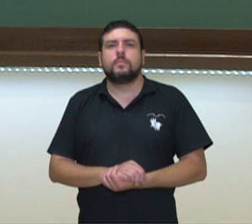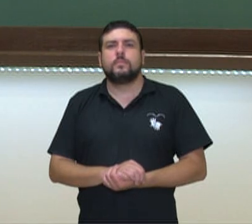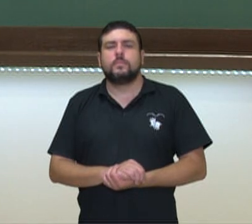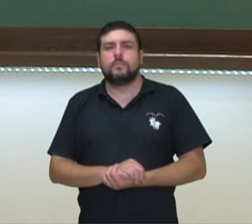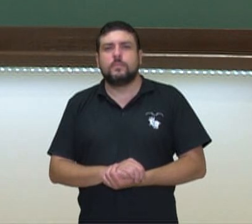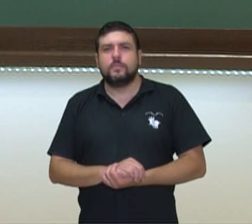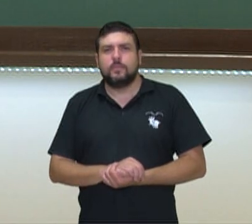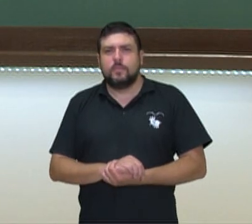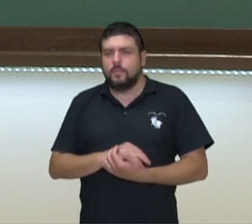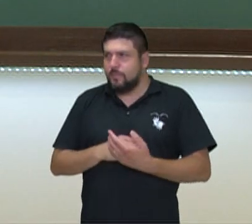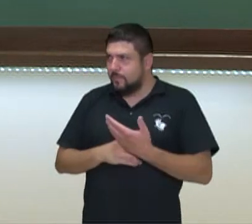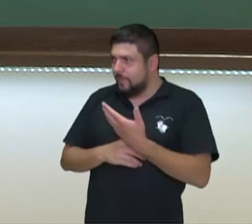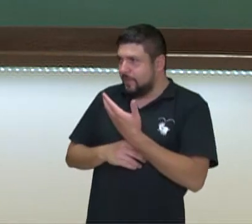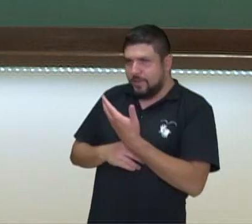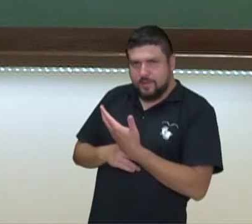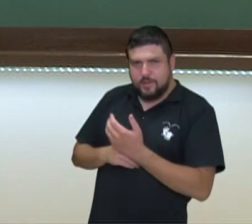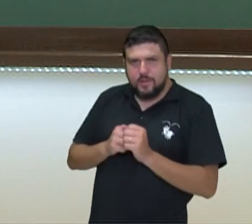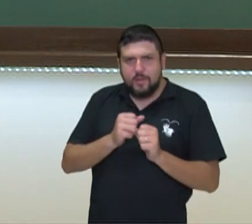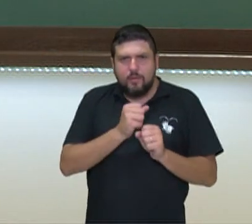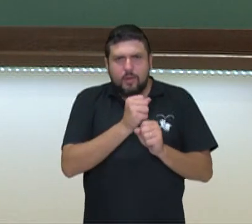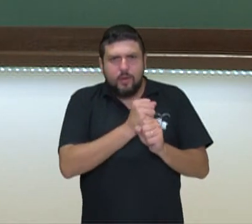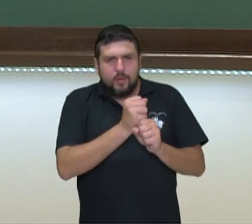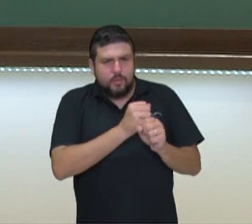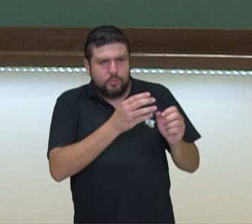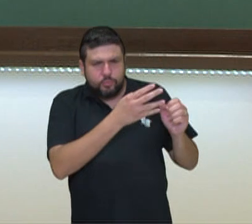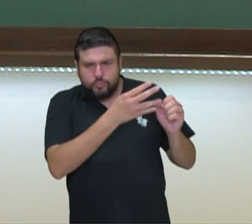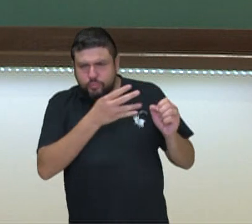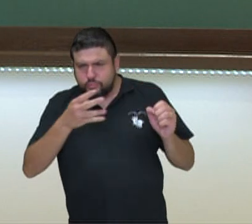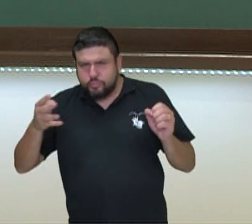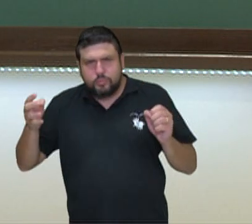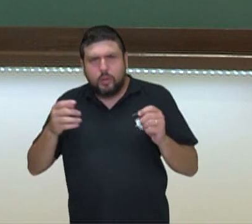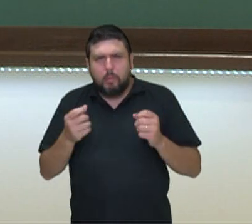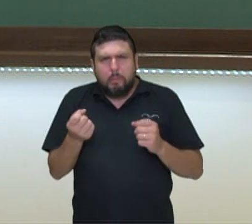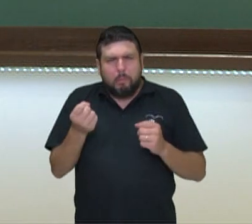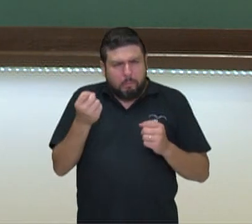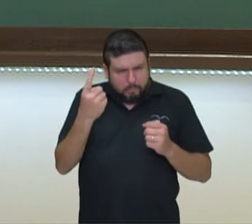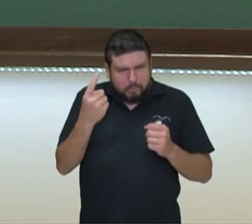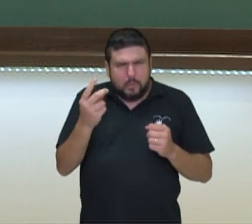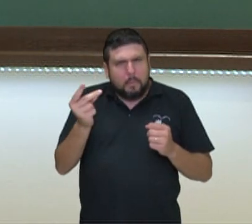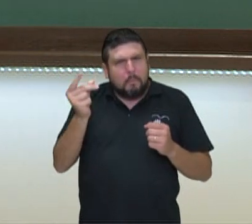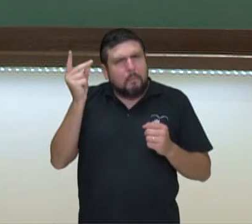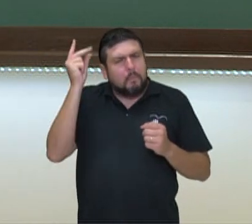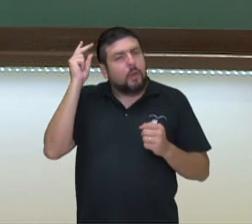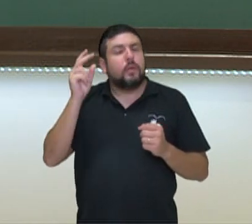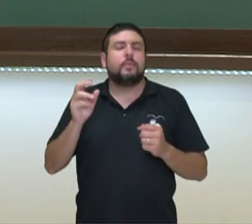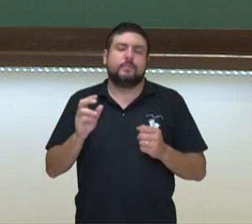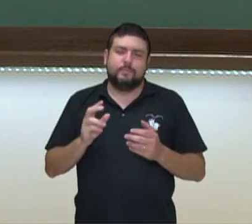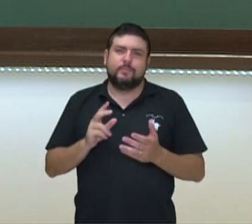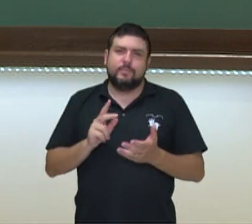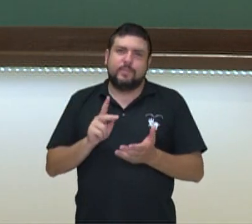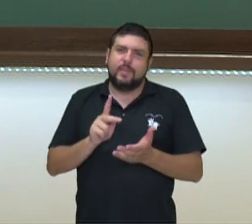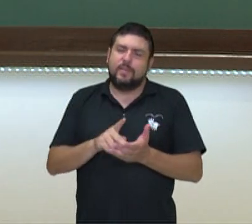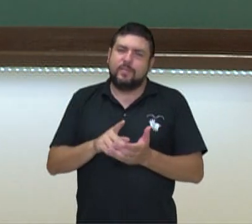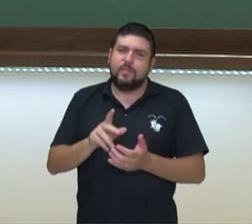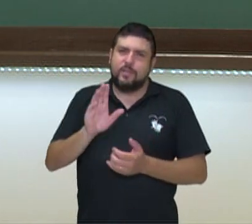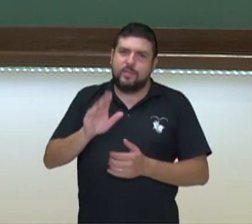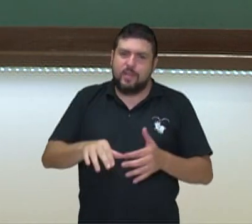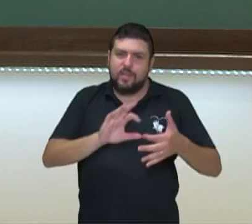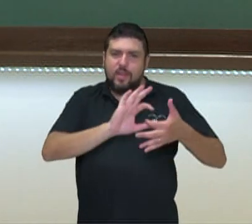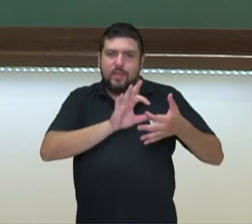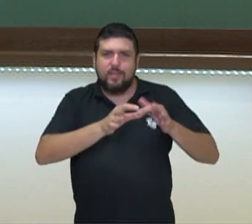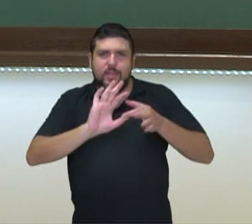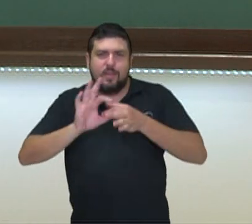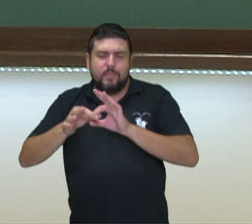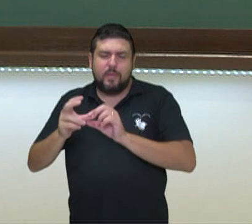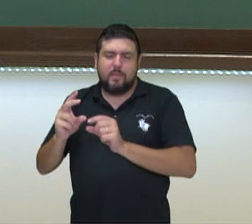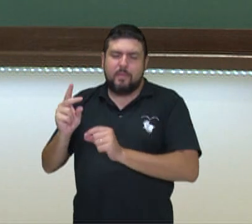achou estranho aqueles anos ali registrados na tabela, mas são anos olímpicos, né? E as Olimpíadas acontecem há muito